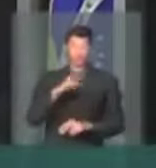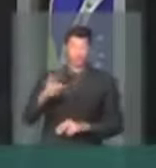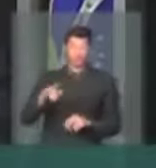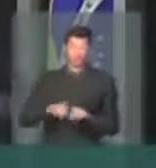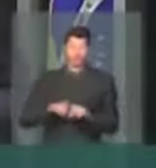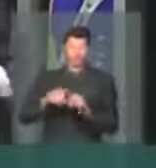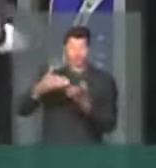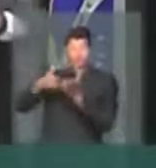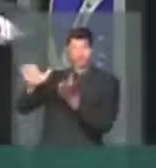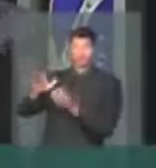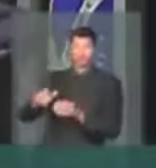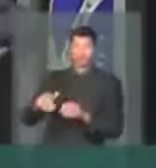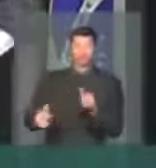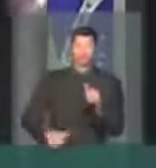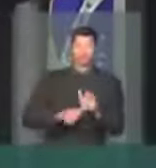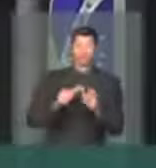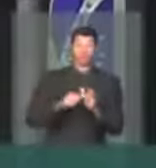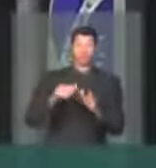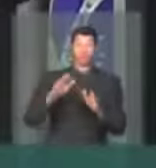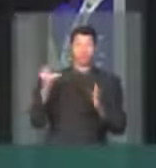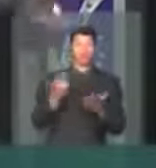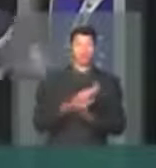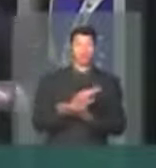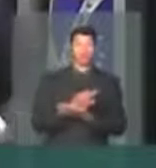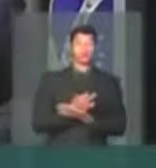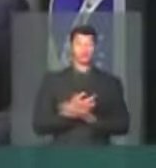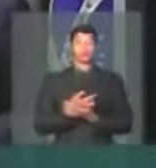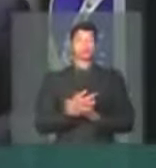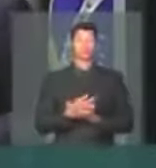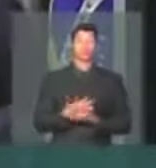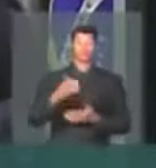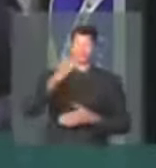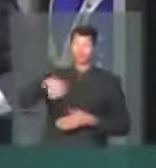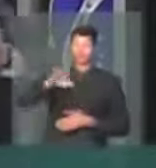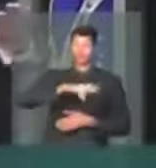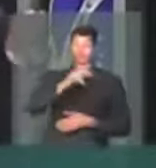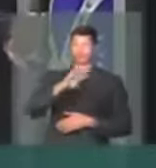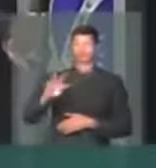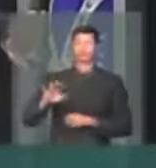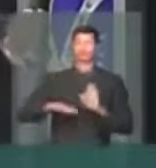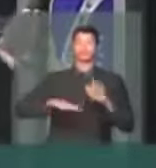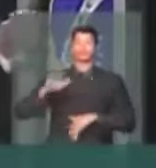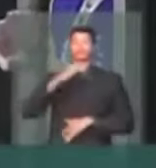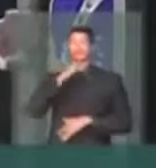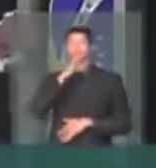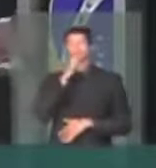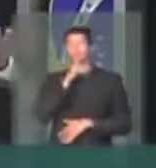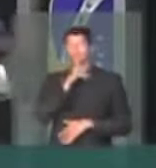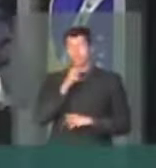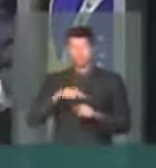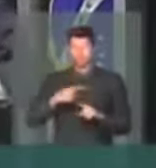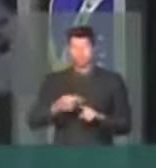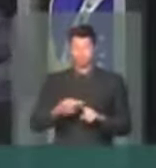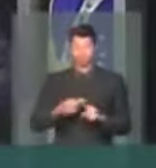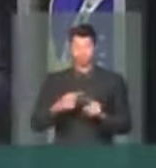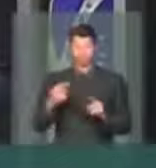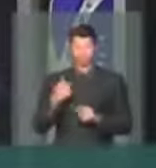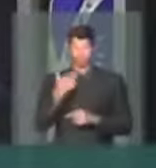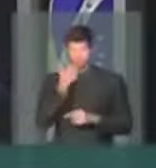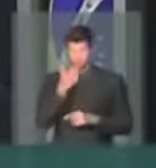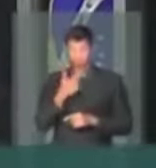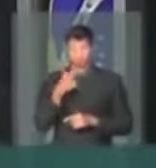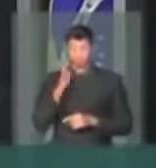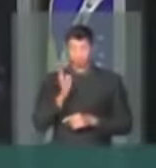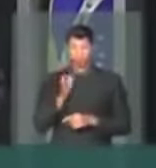ser extinto. A primeira parte está realizada. A extinção do PT talvez demore um pouco mais. Mas acho que já